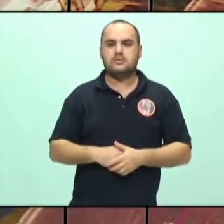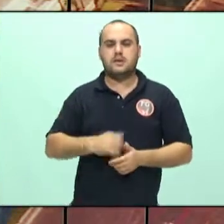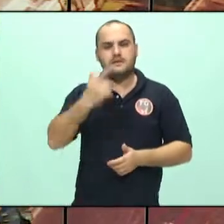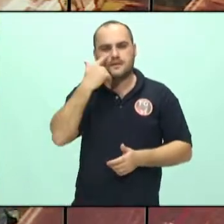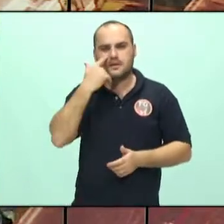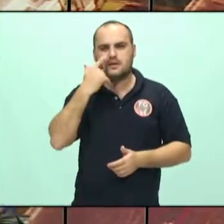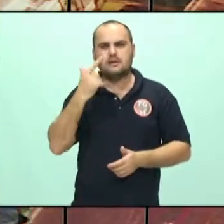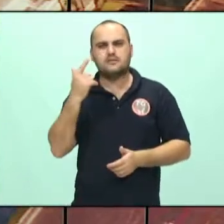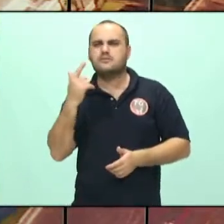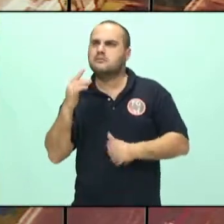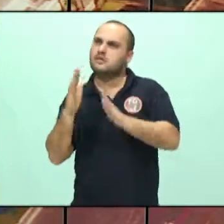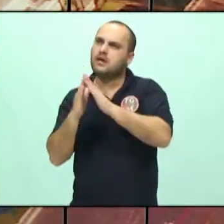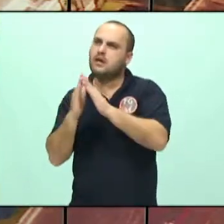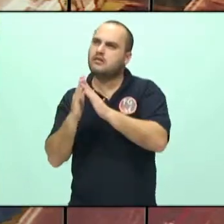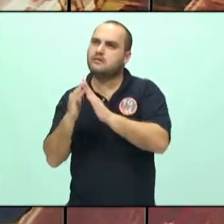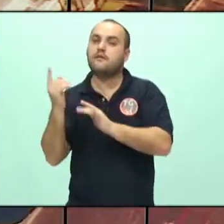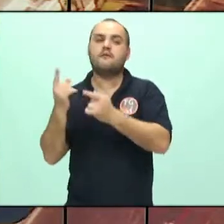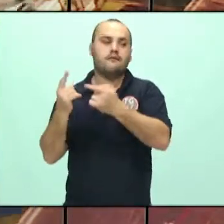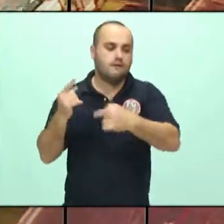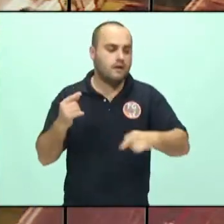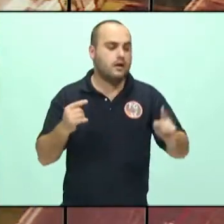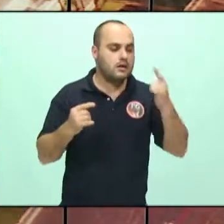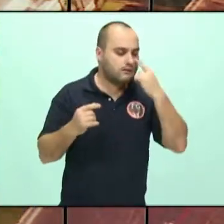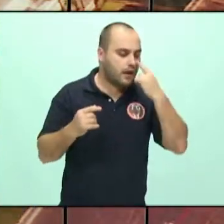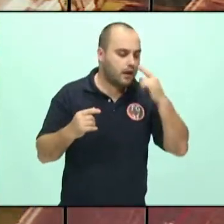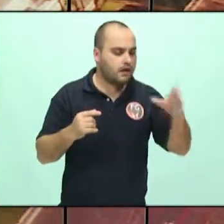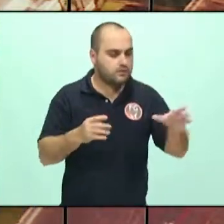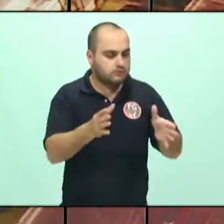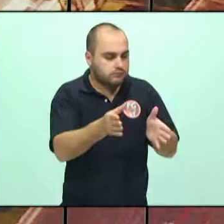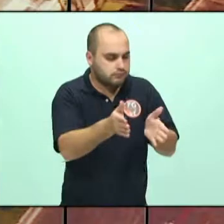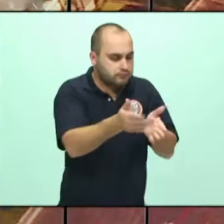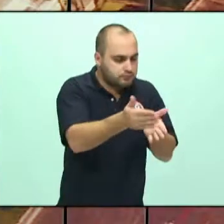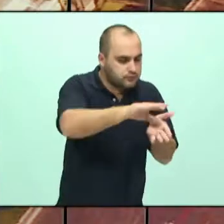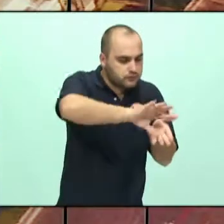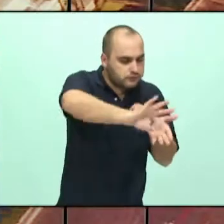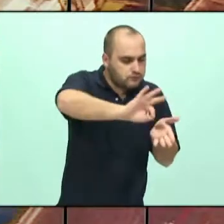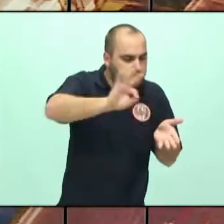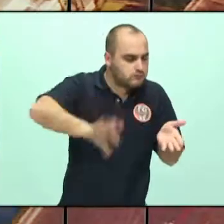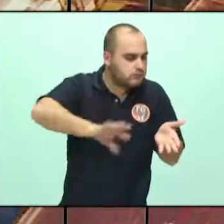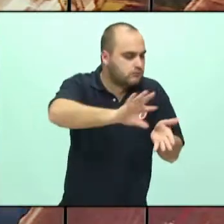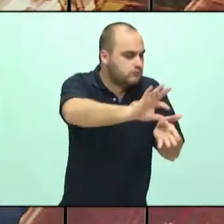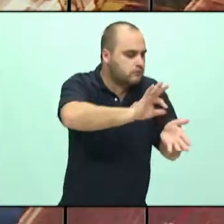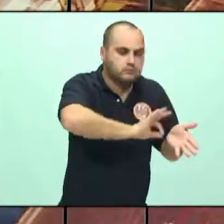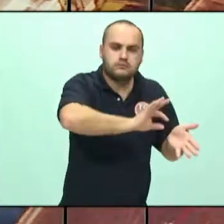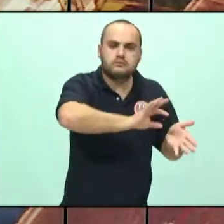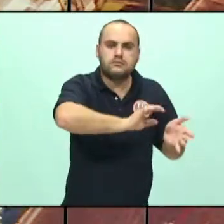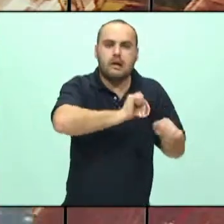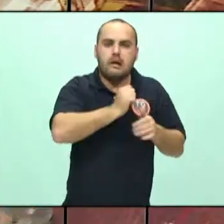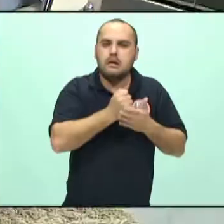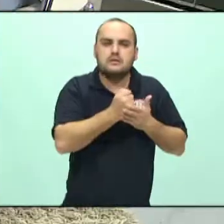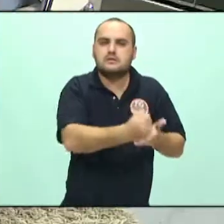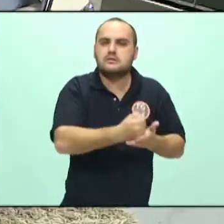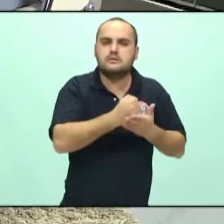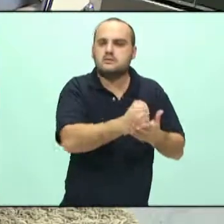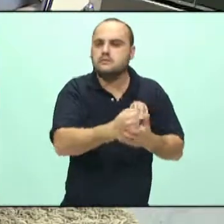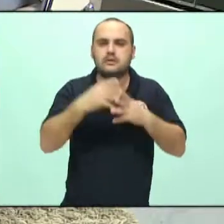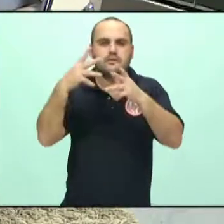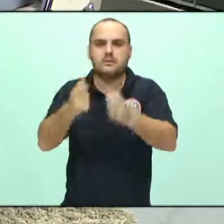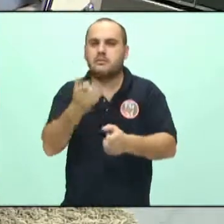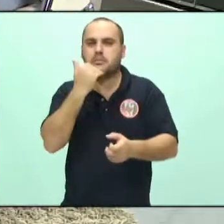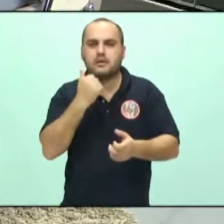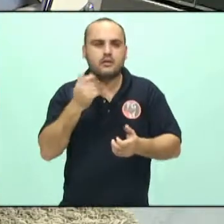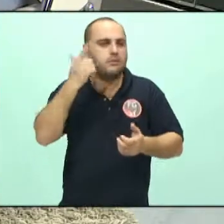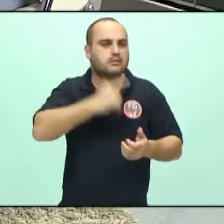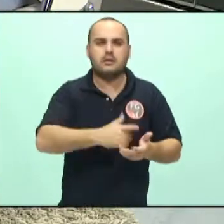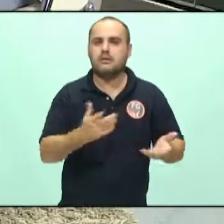não, eu vou dar uma olhadinha na horta lá, ele vai tirar o capinzinho, as ervas daninhas, está lá. É todo mundo ajudando e todo mundo colhendo. É uma não pena,